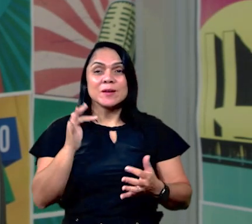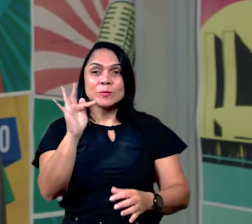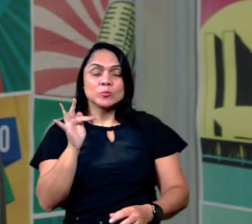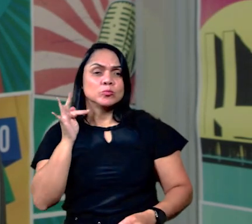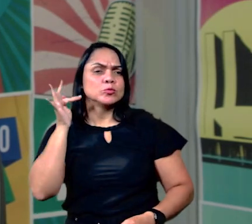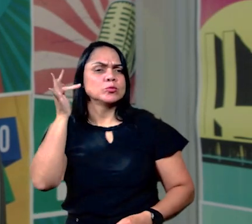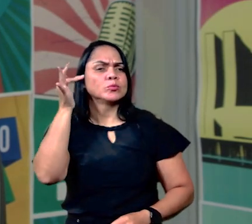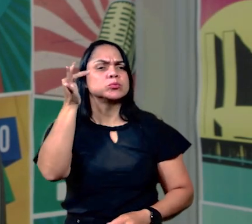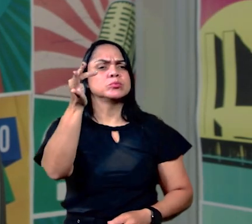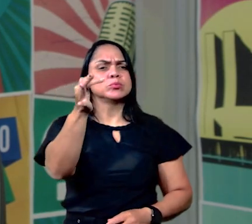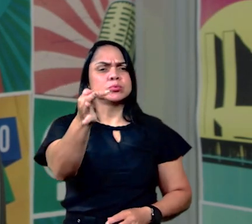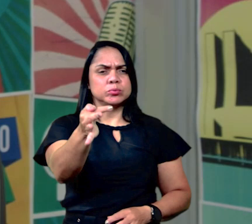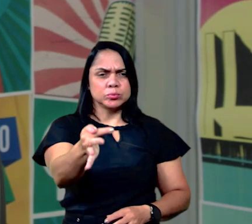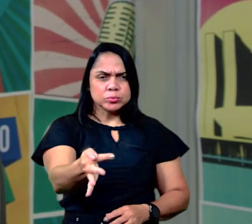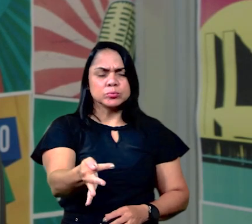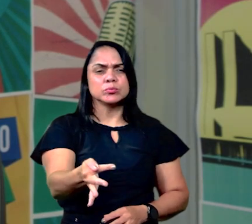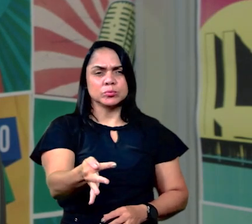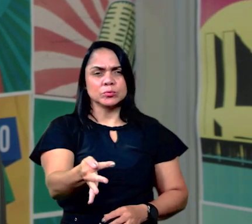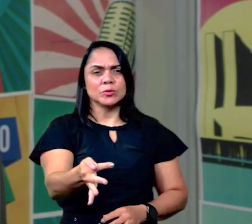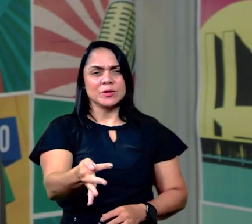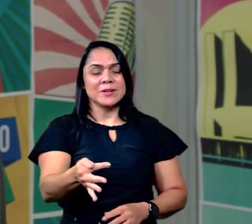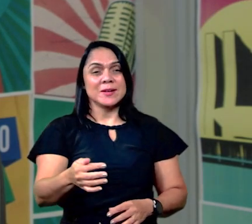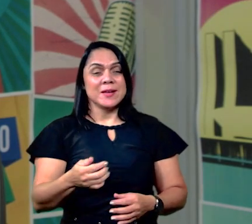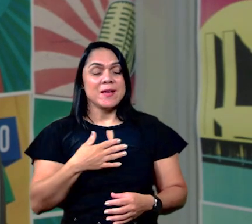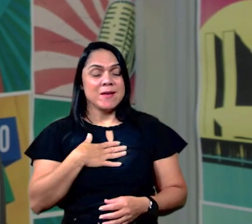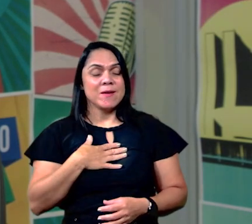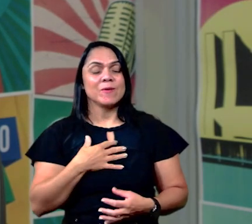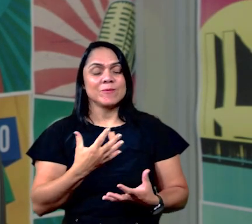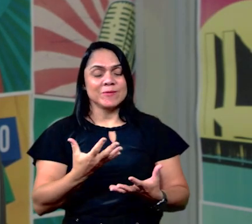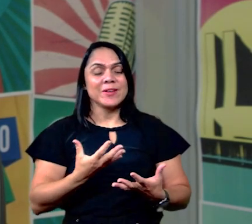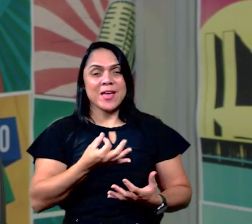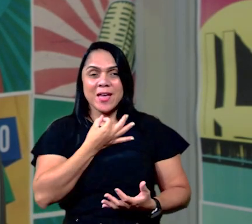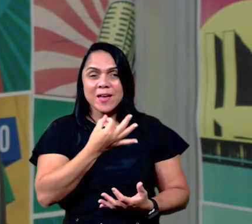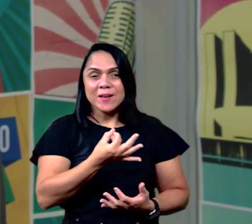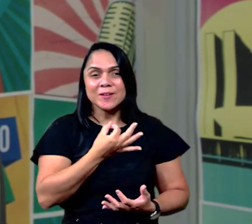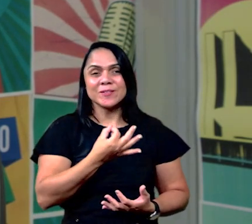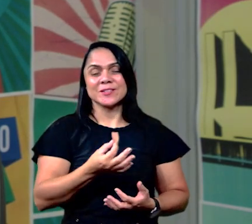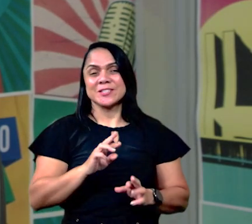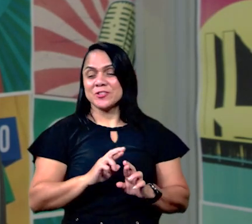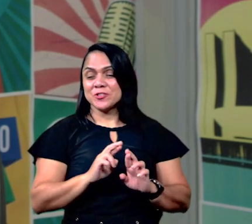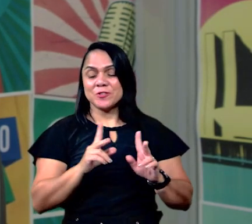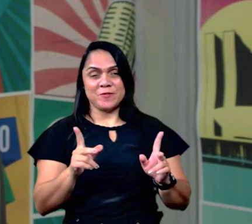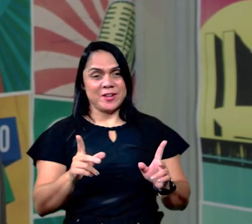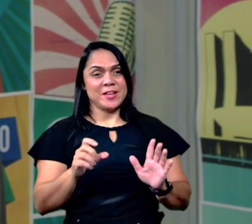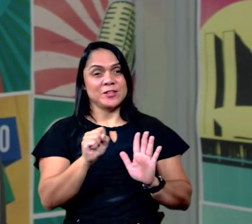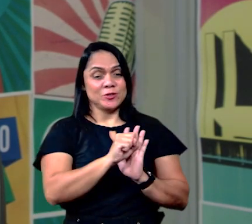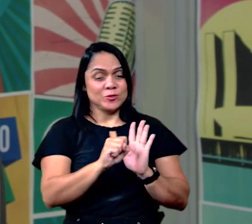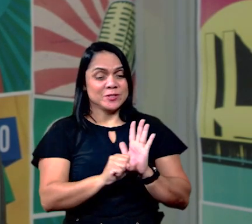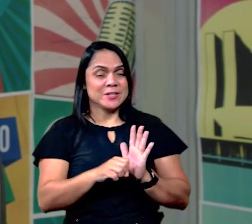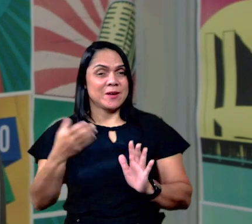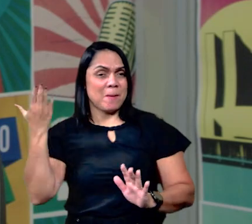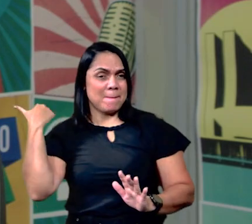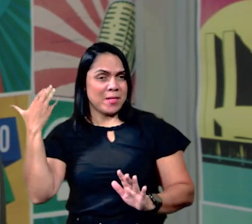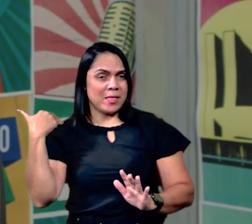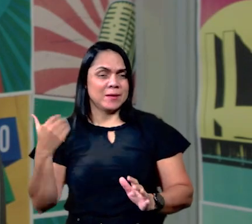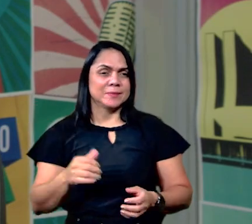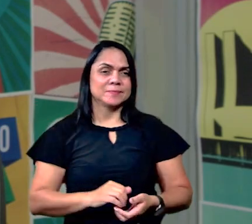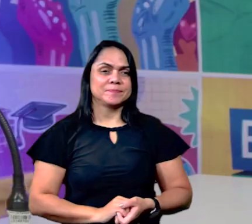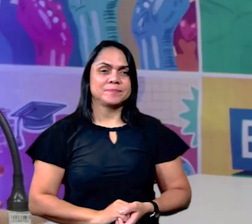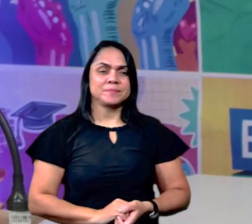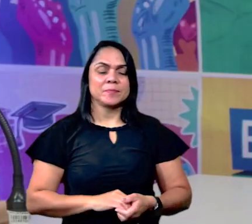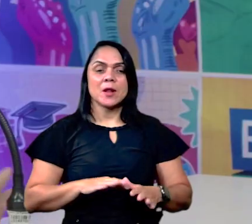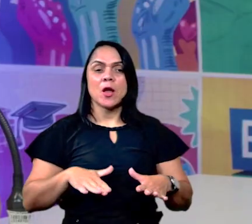quer nos próximos séculos, que seja, espero eu, radicalmente diferente dos séculos anteriores. Sim, e